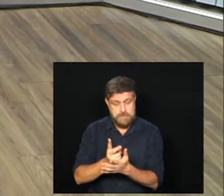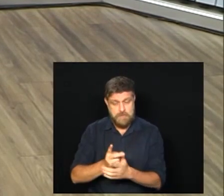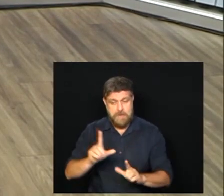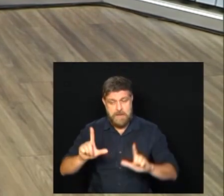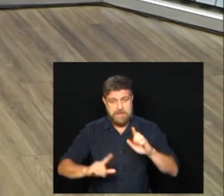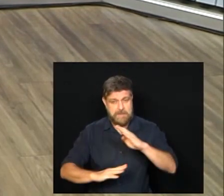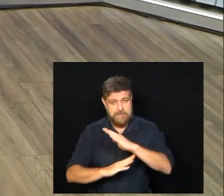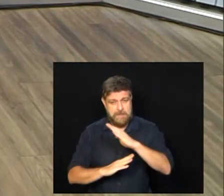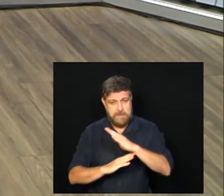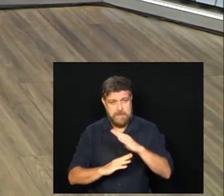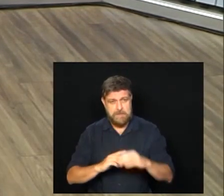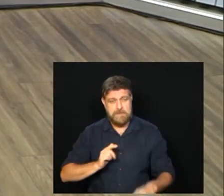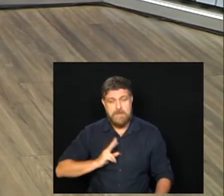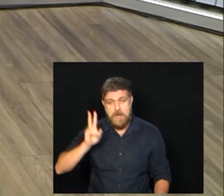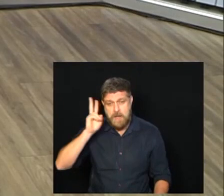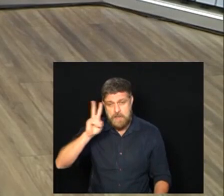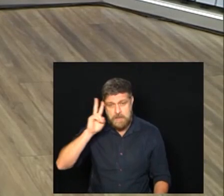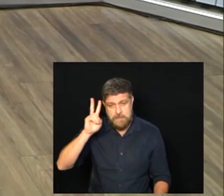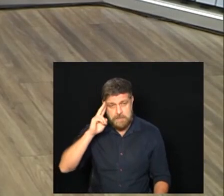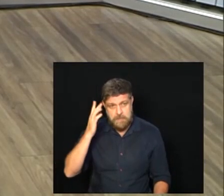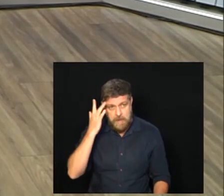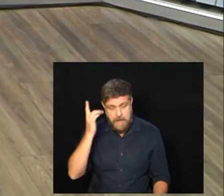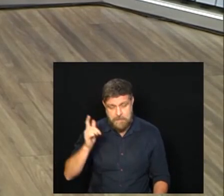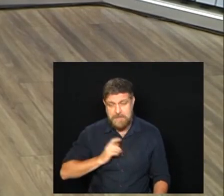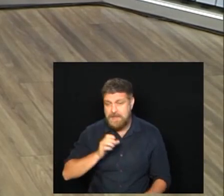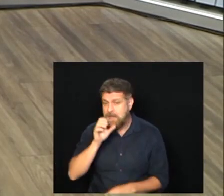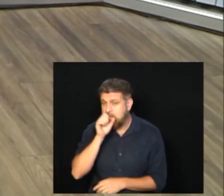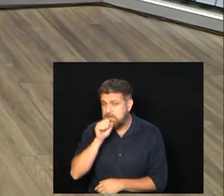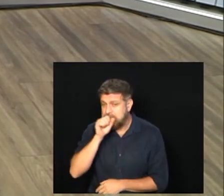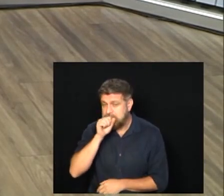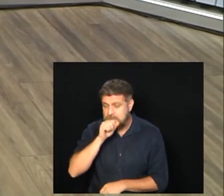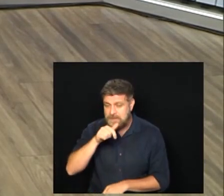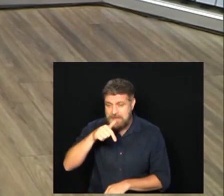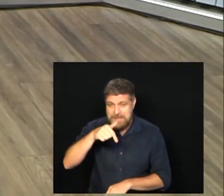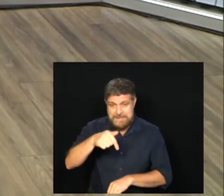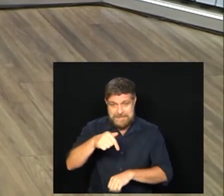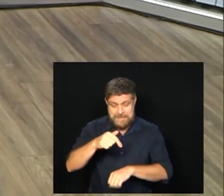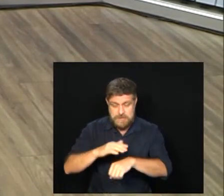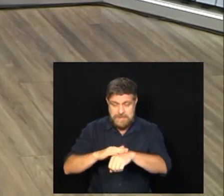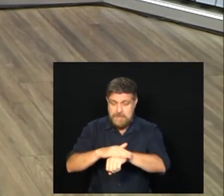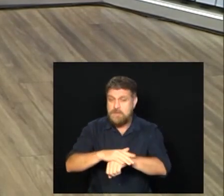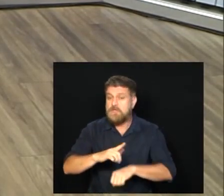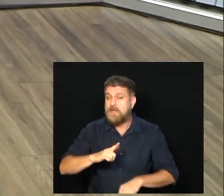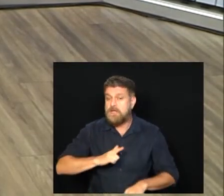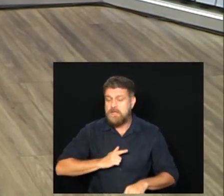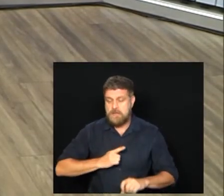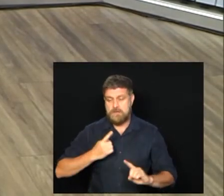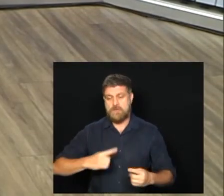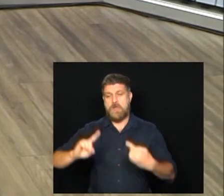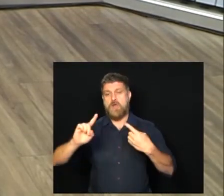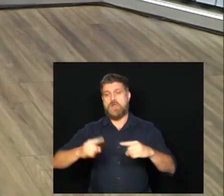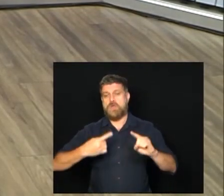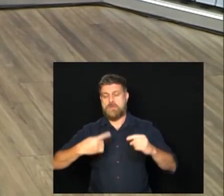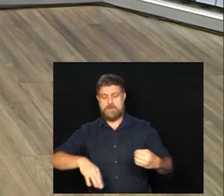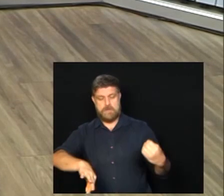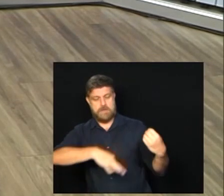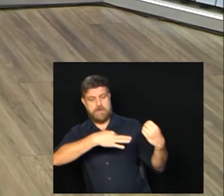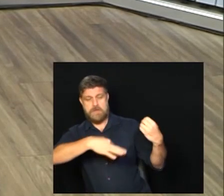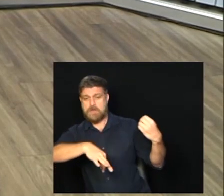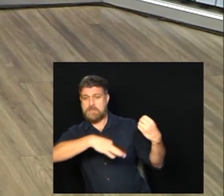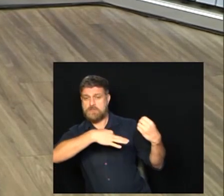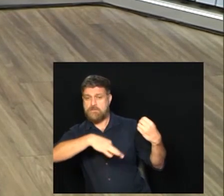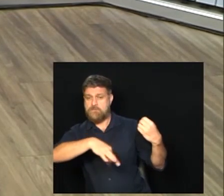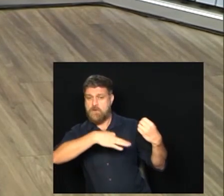Câmara Campinas. Lembrando que amanhã, no sábado, 7 horas da noite, tem a apresentação da